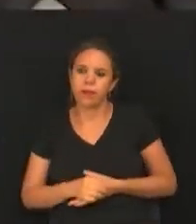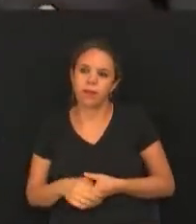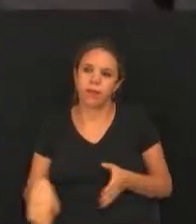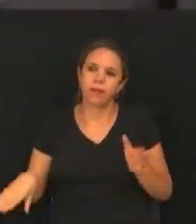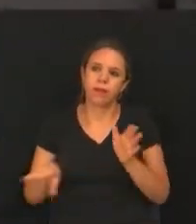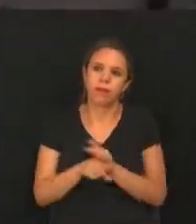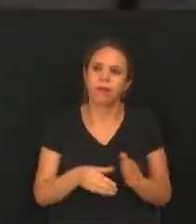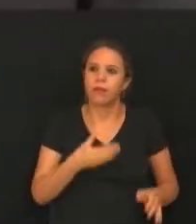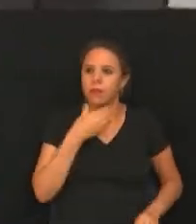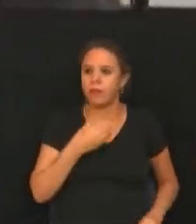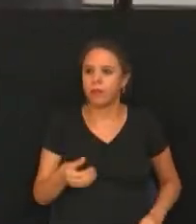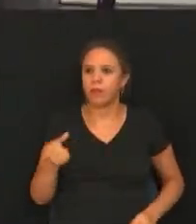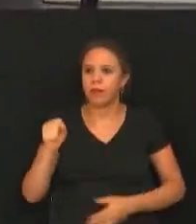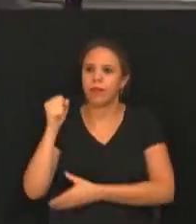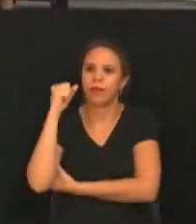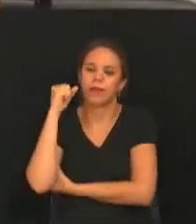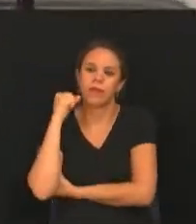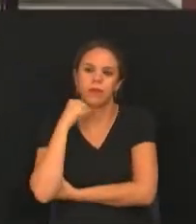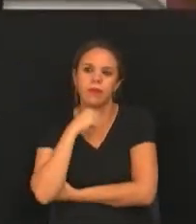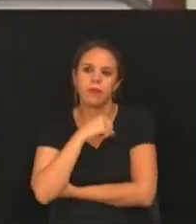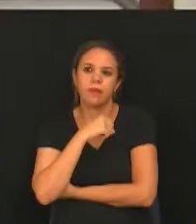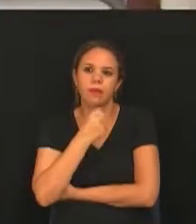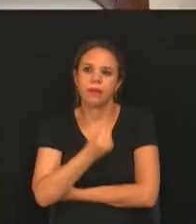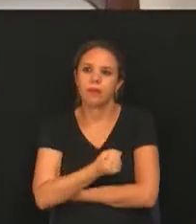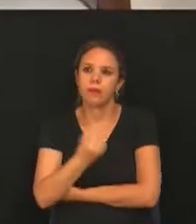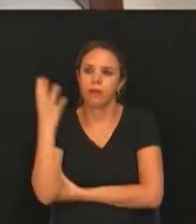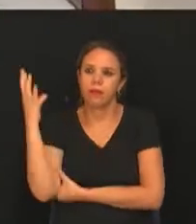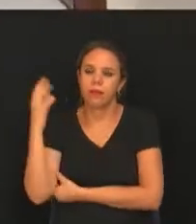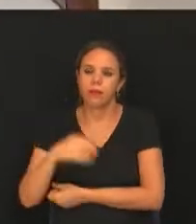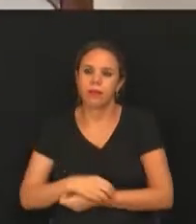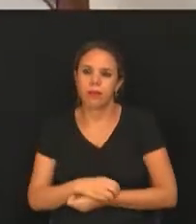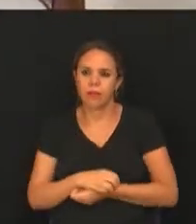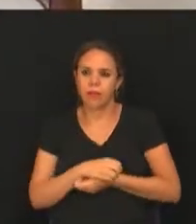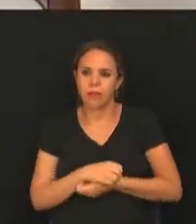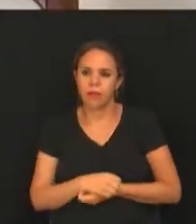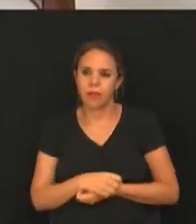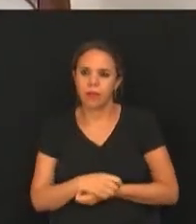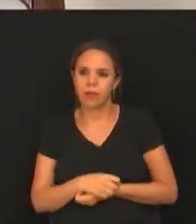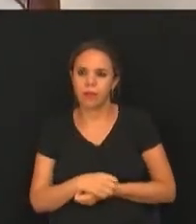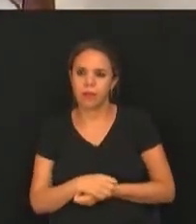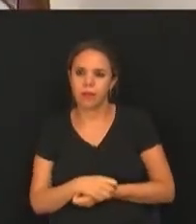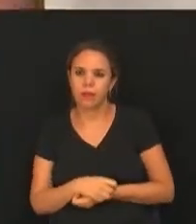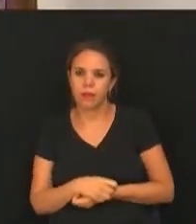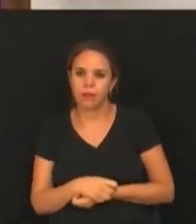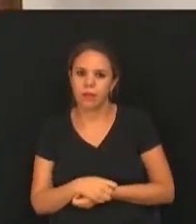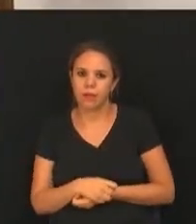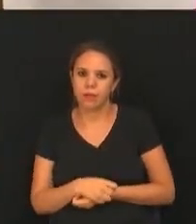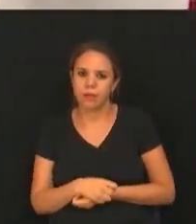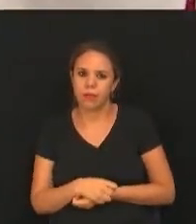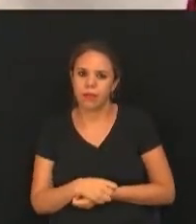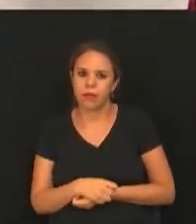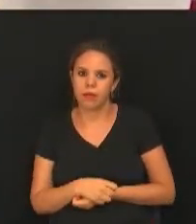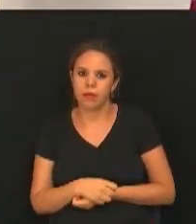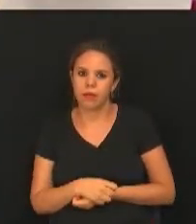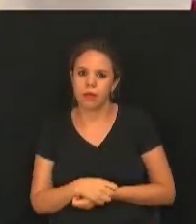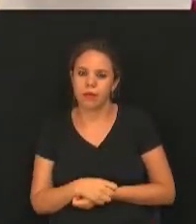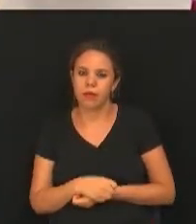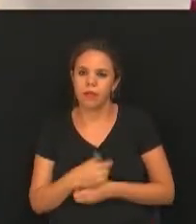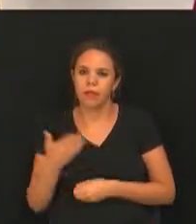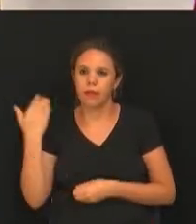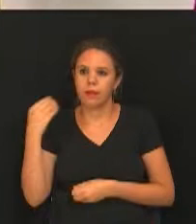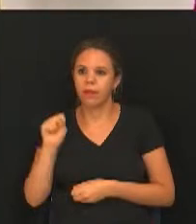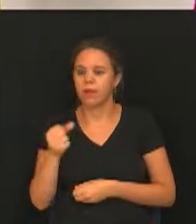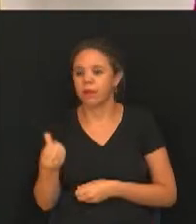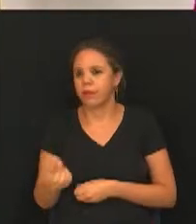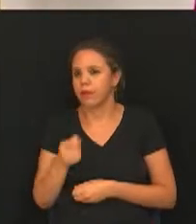de 88, e inúmeras ocorrências marcaram, porque praticamente só não peguei o do Eldorado em 86, porque